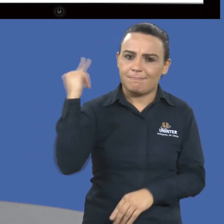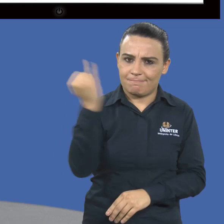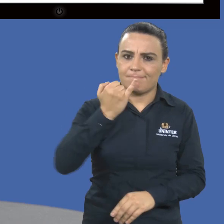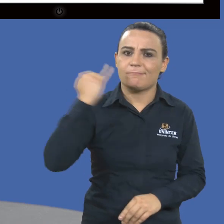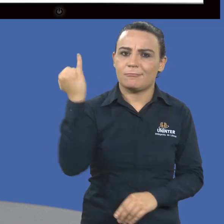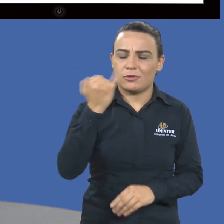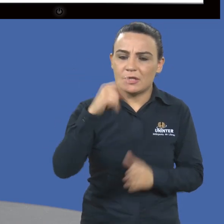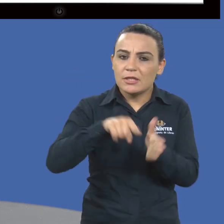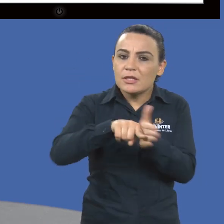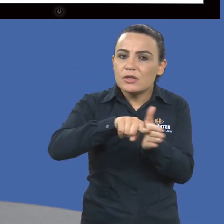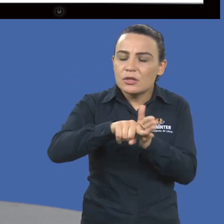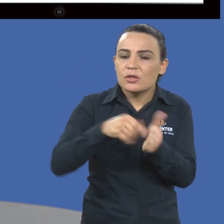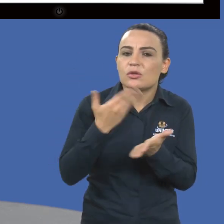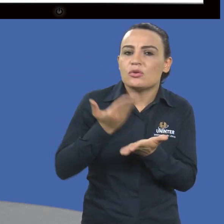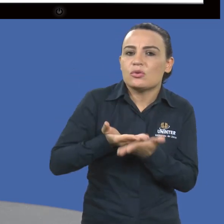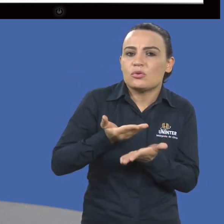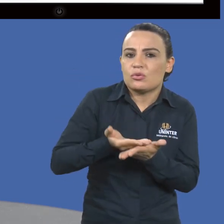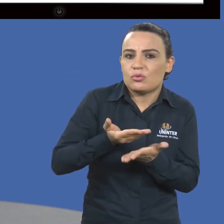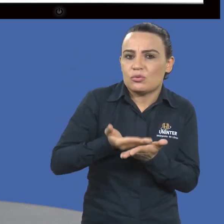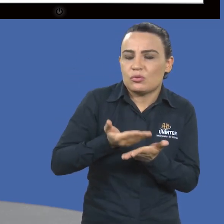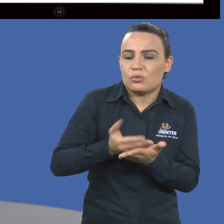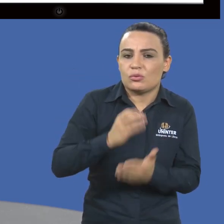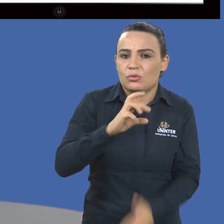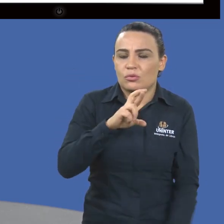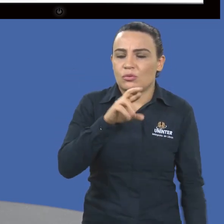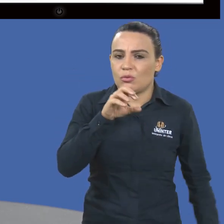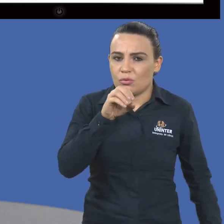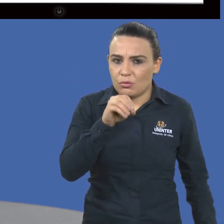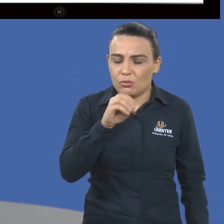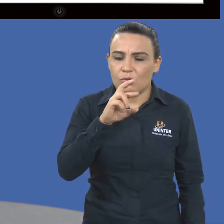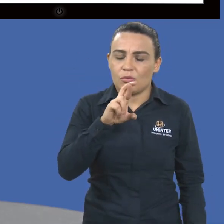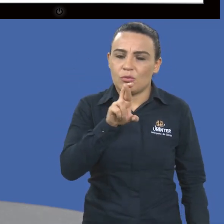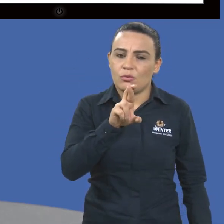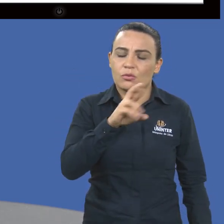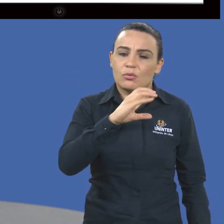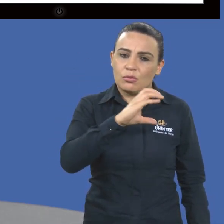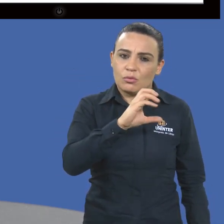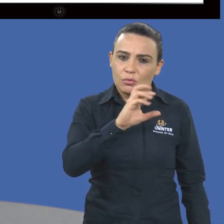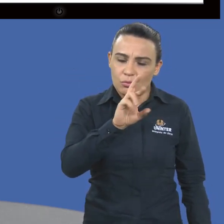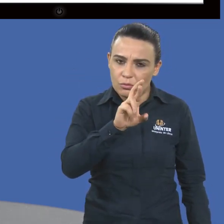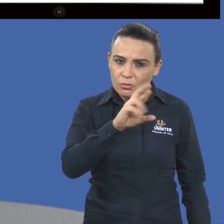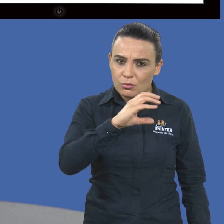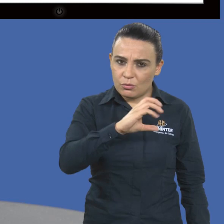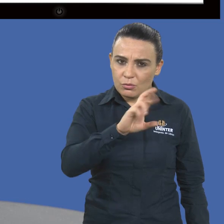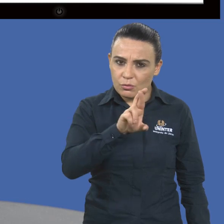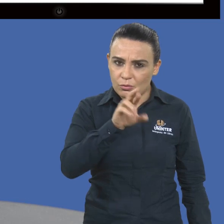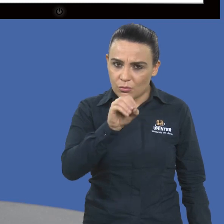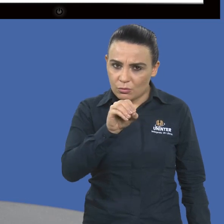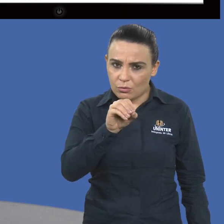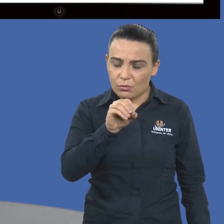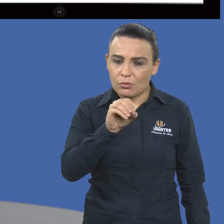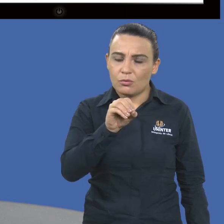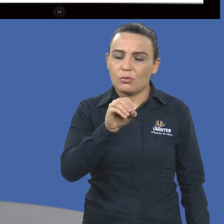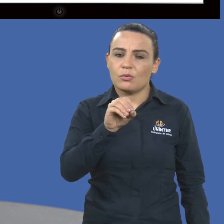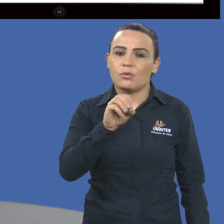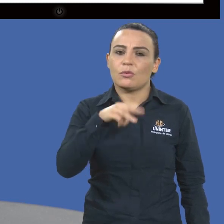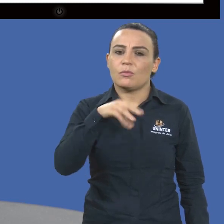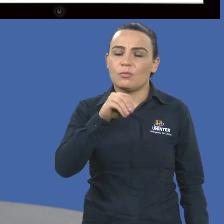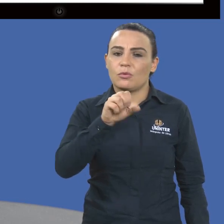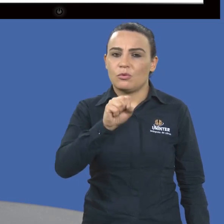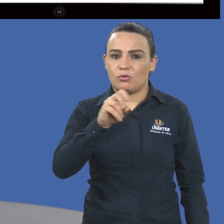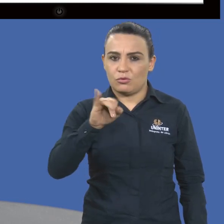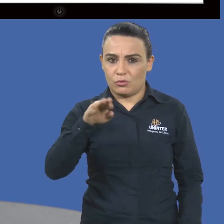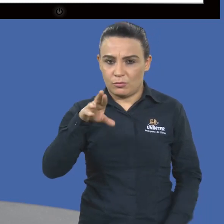cromossômico. Por isso que a proposta, inclusive que eu ajudei de uma certa forma a